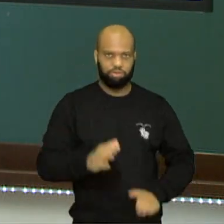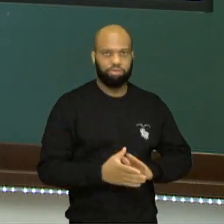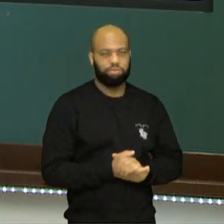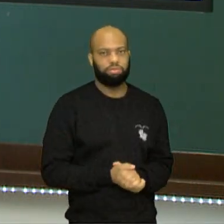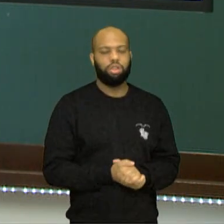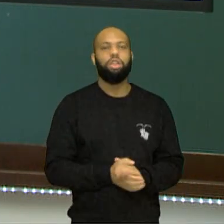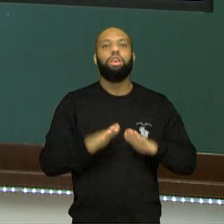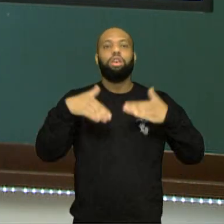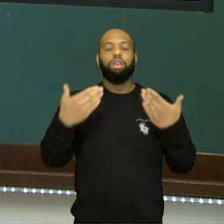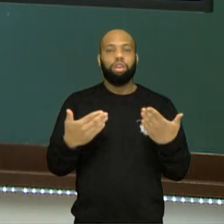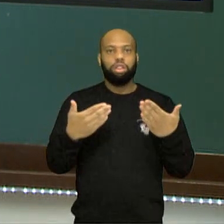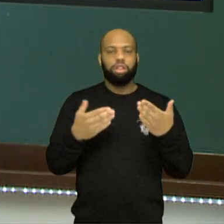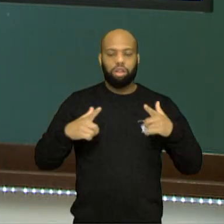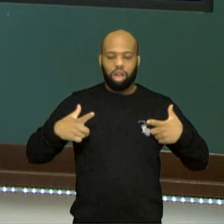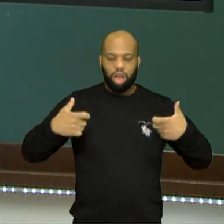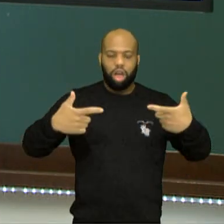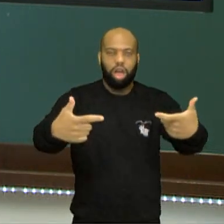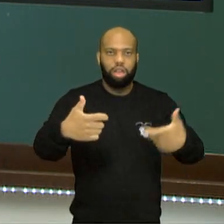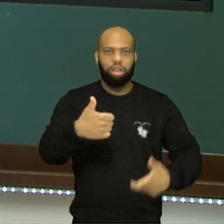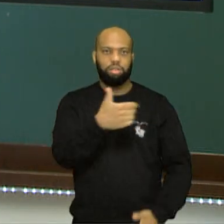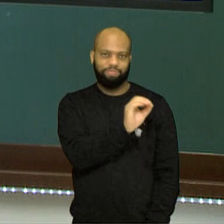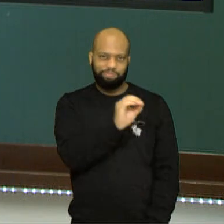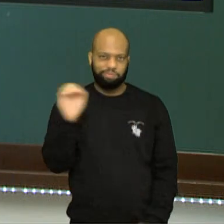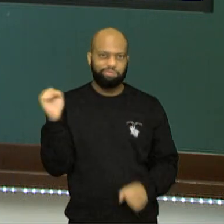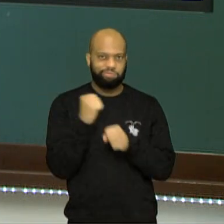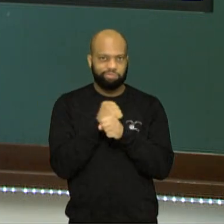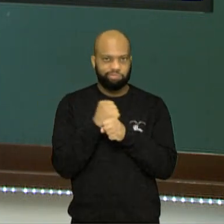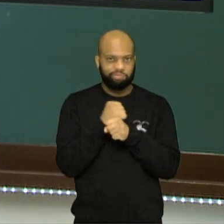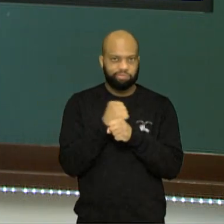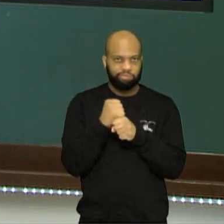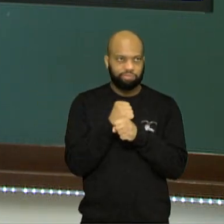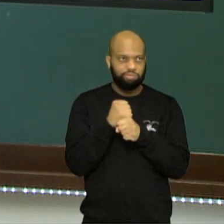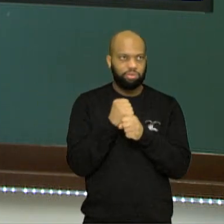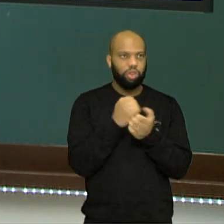pessoal, a Guerra dos 100 Anos, como a gente está comentando, né, ela vai de